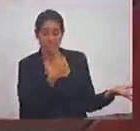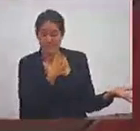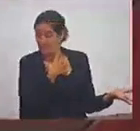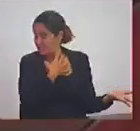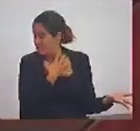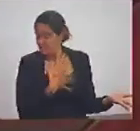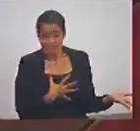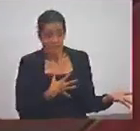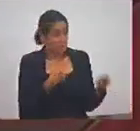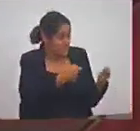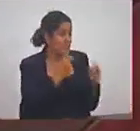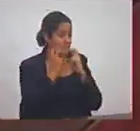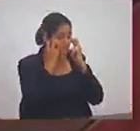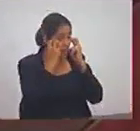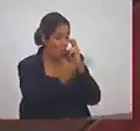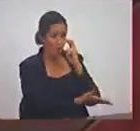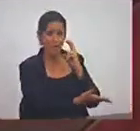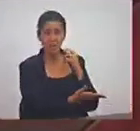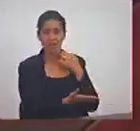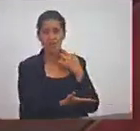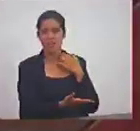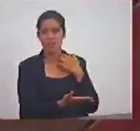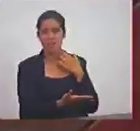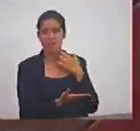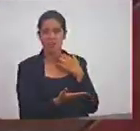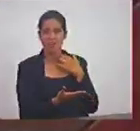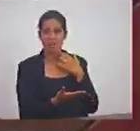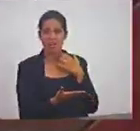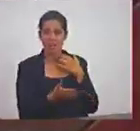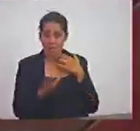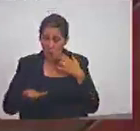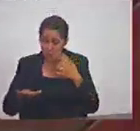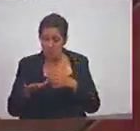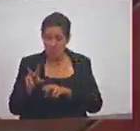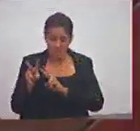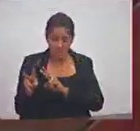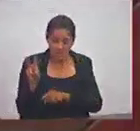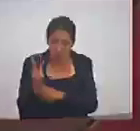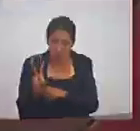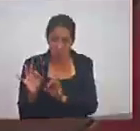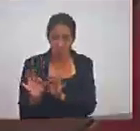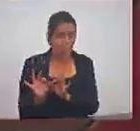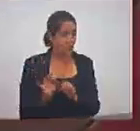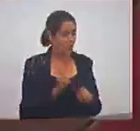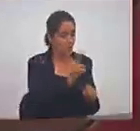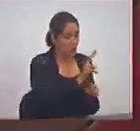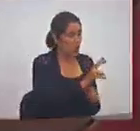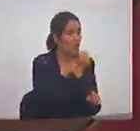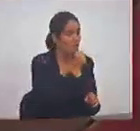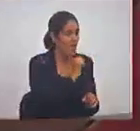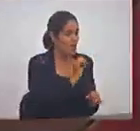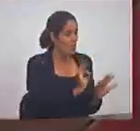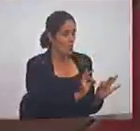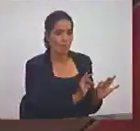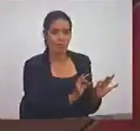vergonha de tratar os nossos idosos desse jeito. Já não está tratando bem criança, já não está tratando bem idoso, e você que pega a moto ainda capota no buraco no meio